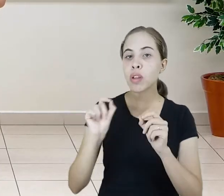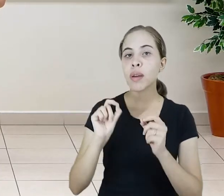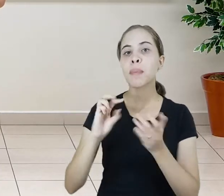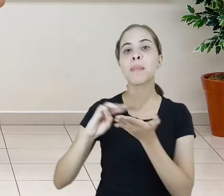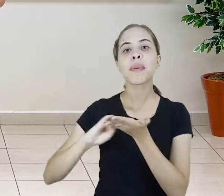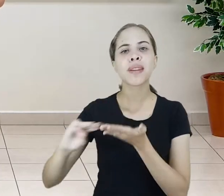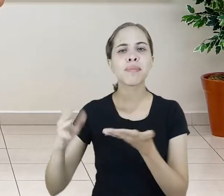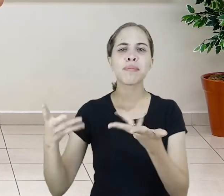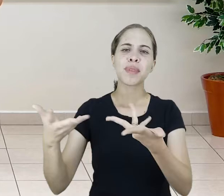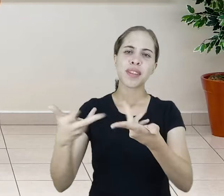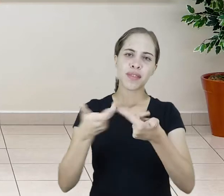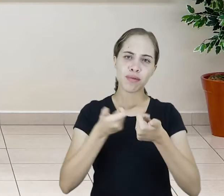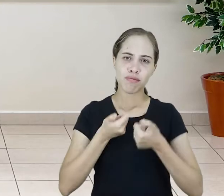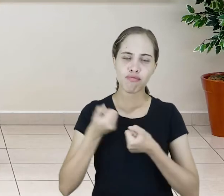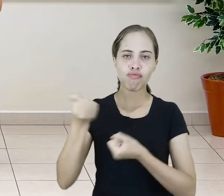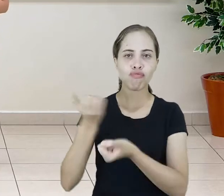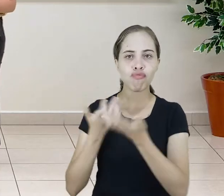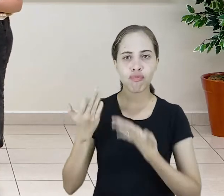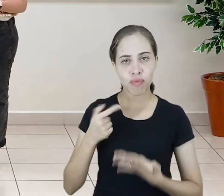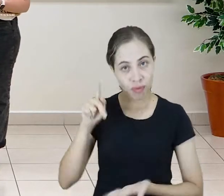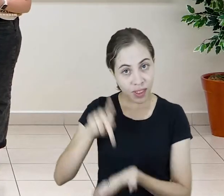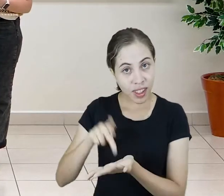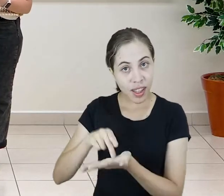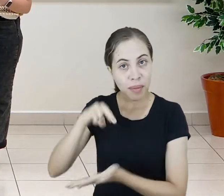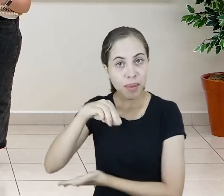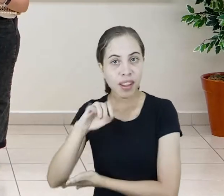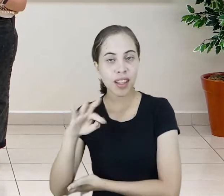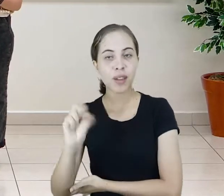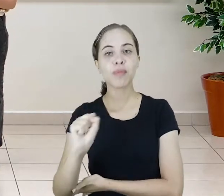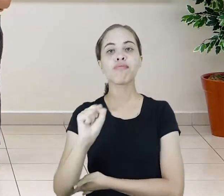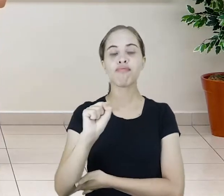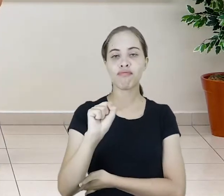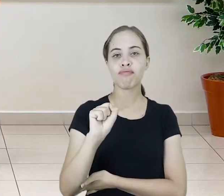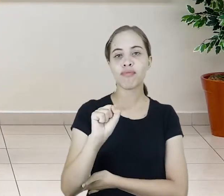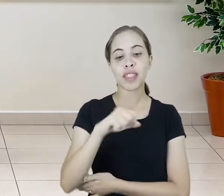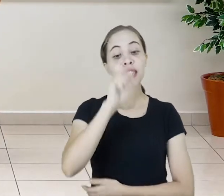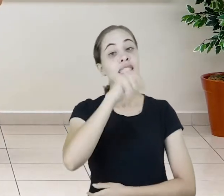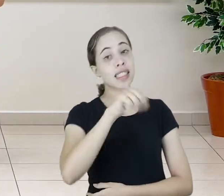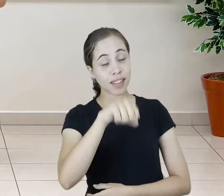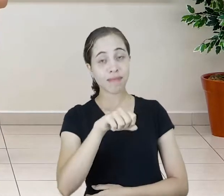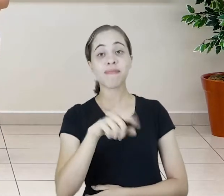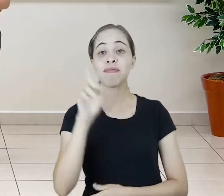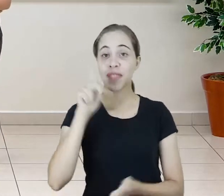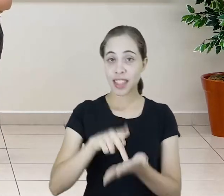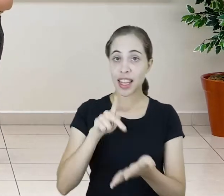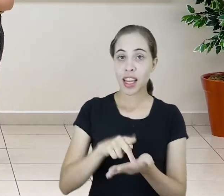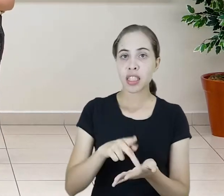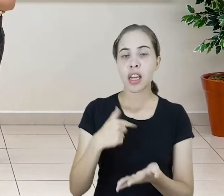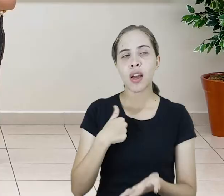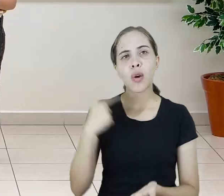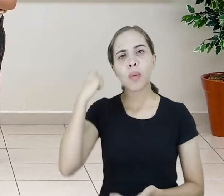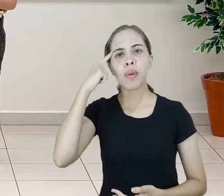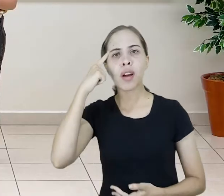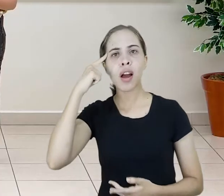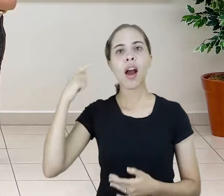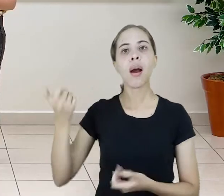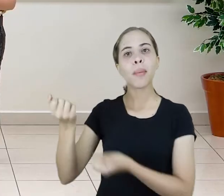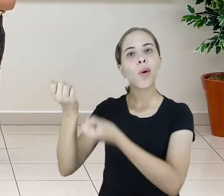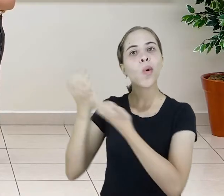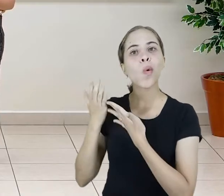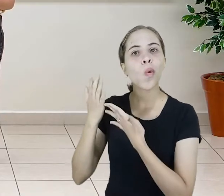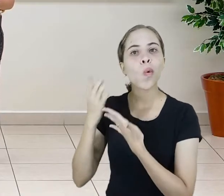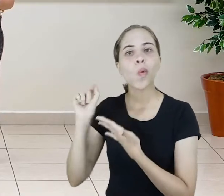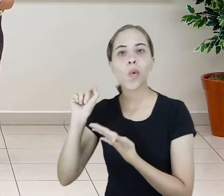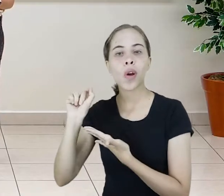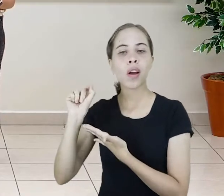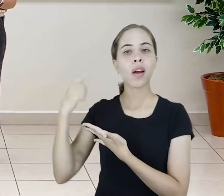serão maravilhosas. Não é verdade, Matheus? Desculpa. Sim, com toda certeza. É que eu estava recebendo um spoiler aqui e